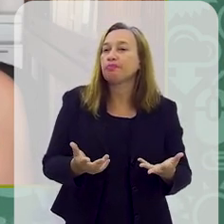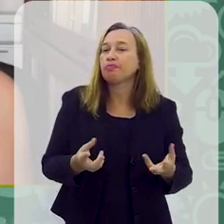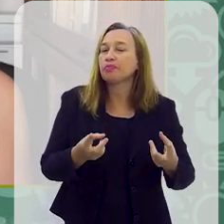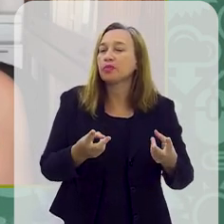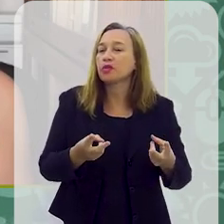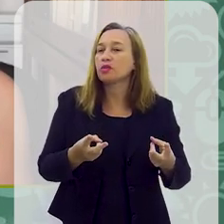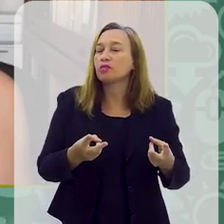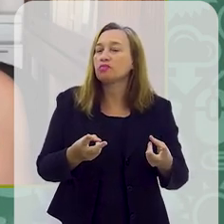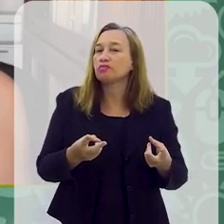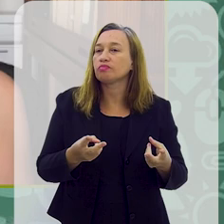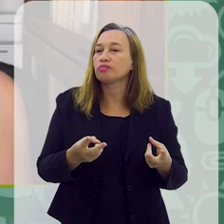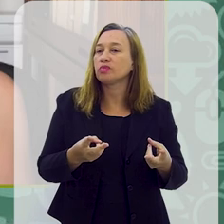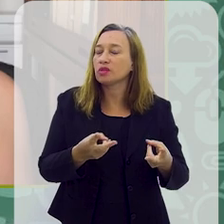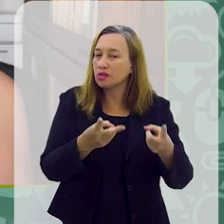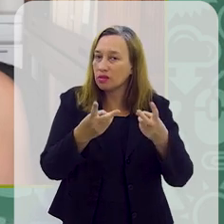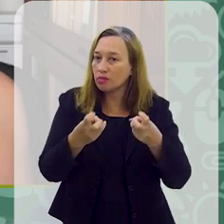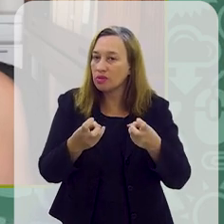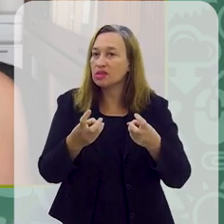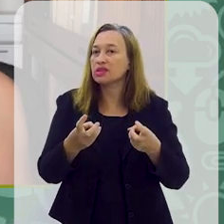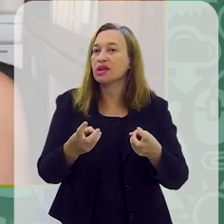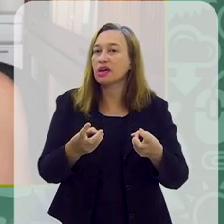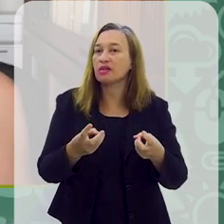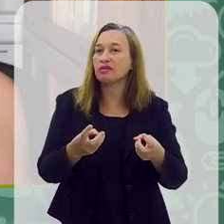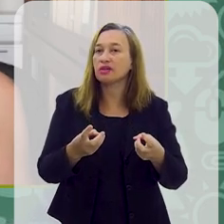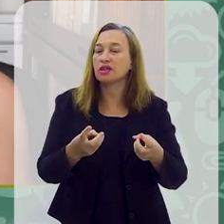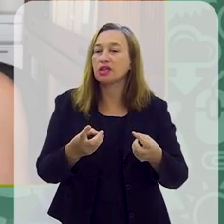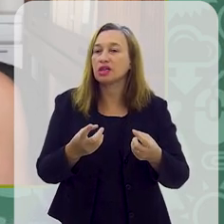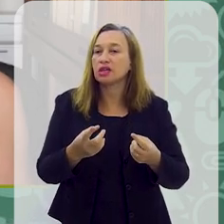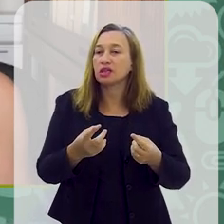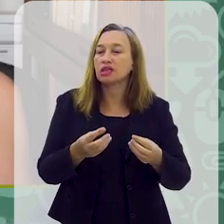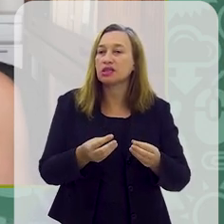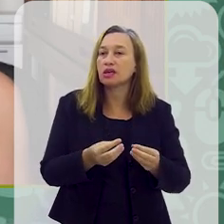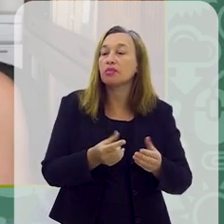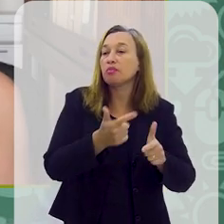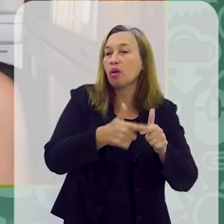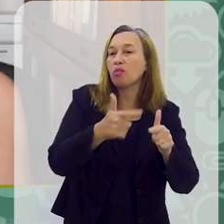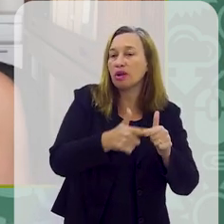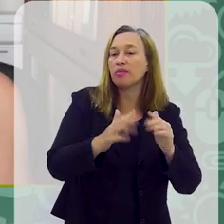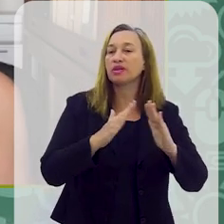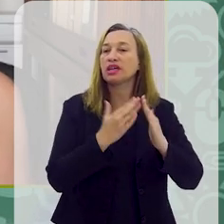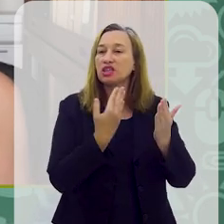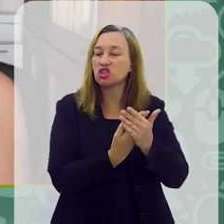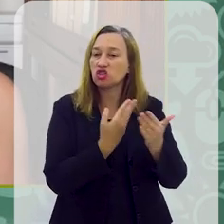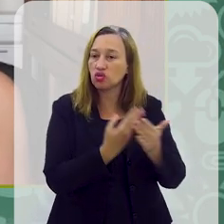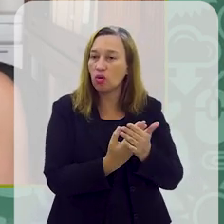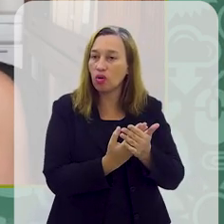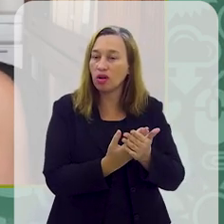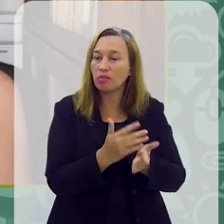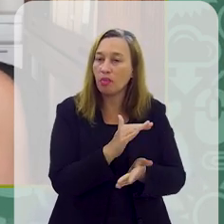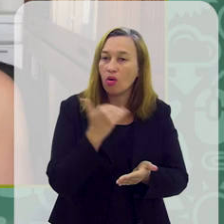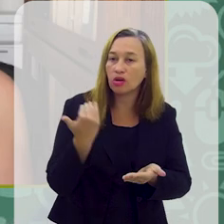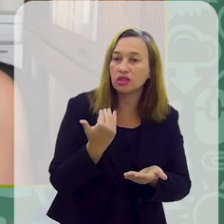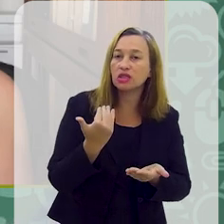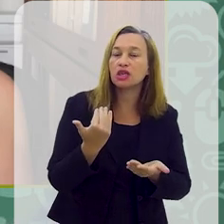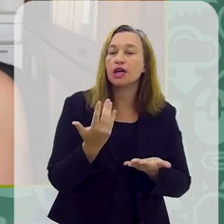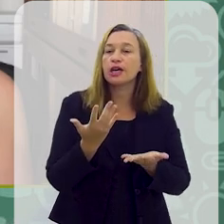que precede essa questão dos ataques às escolas, como sendo pontos onde